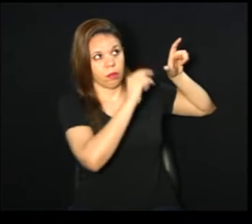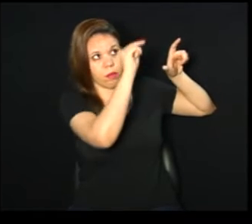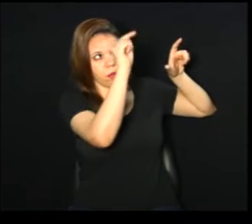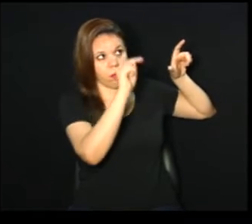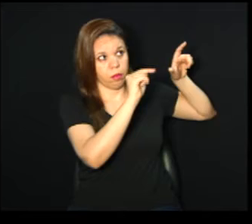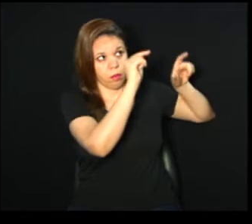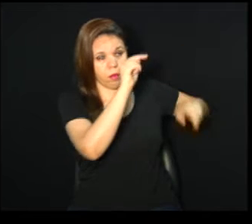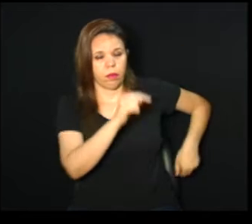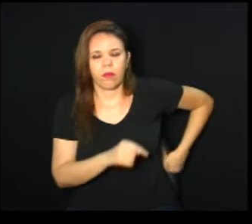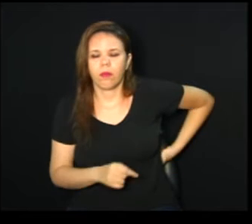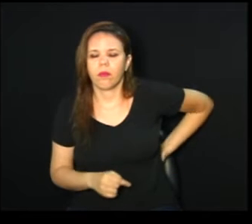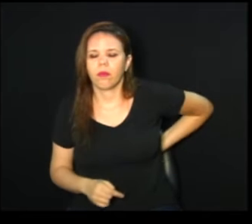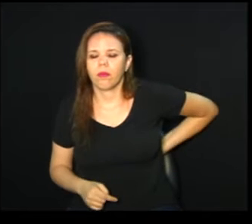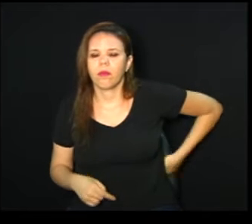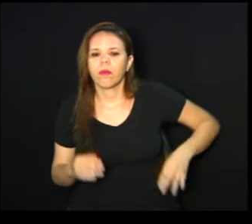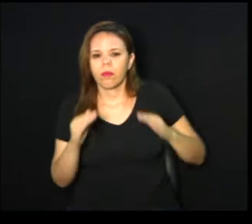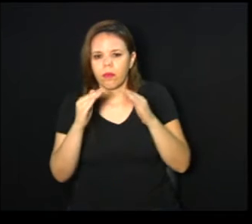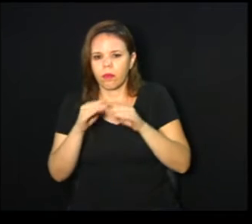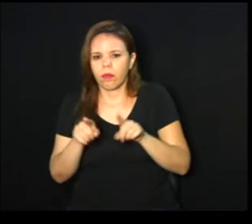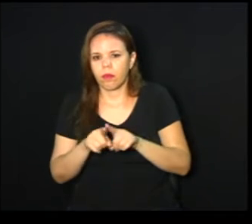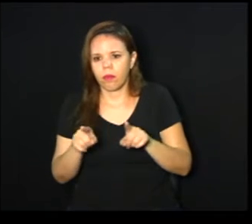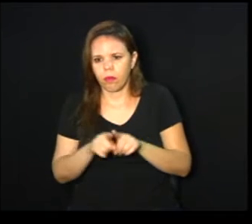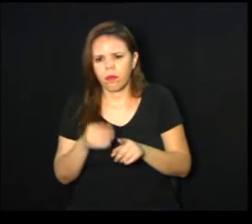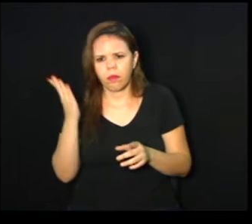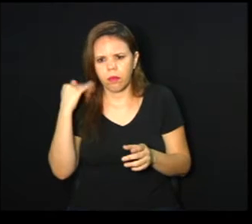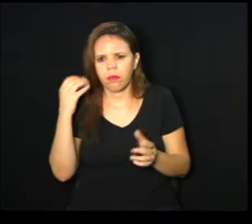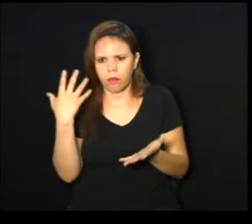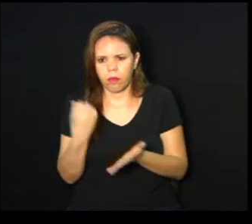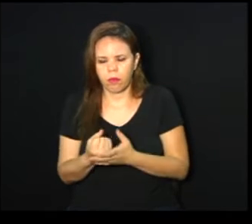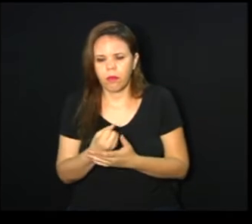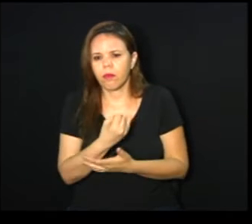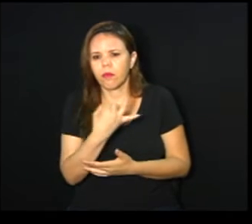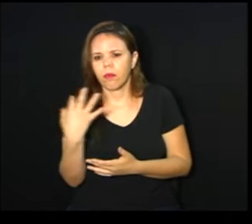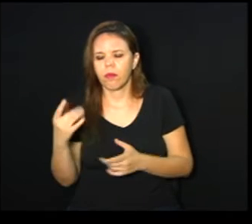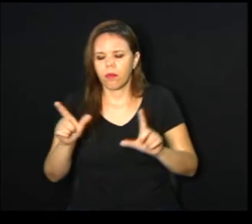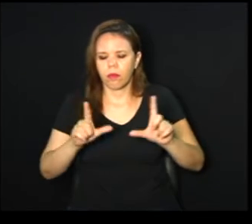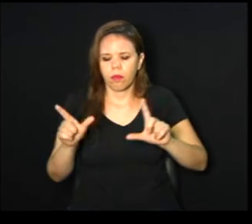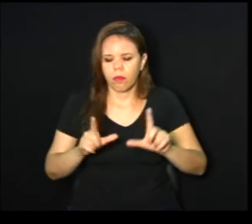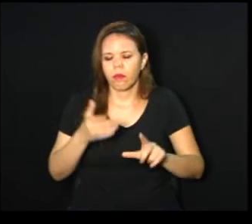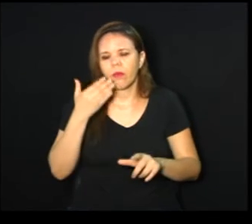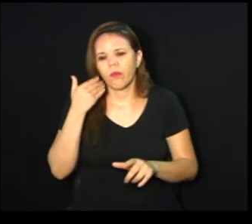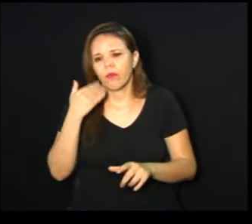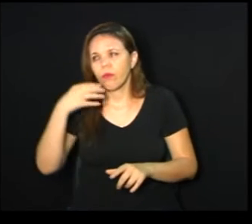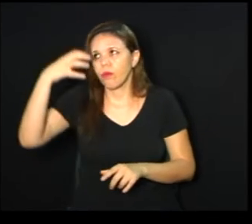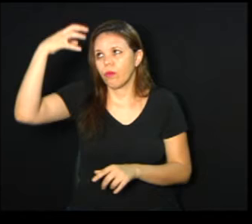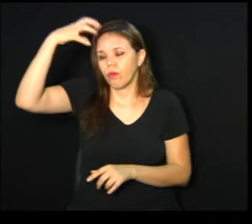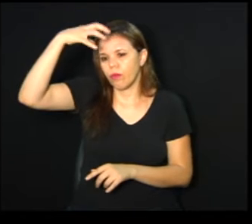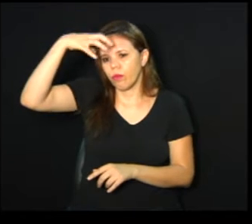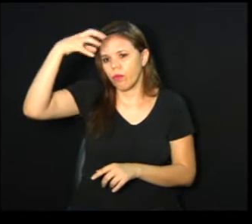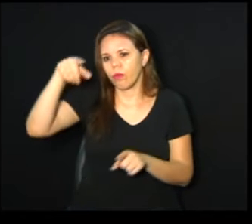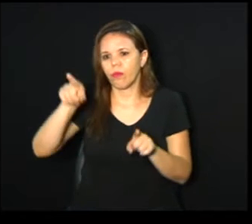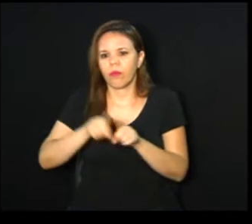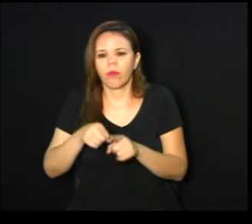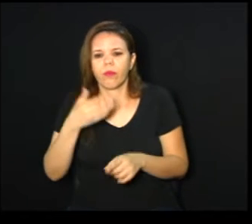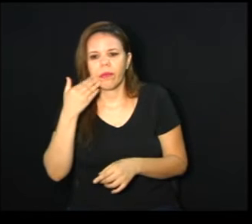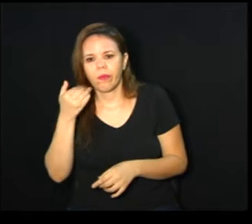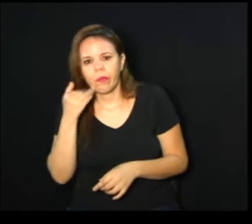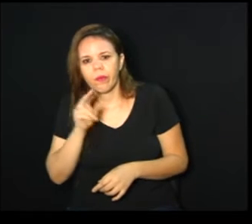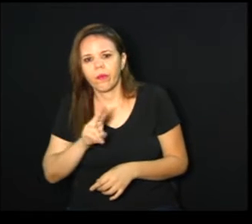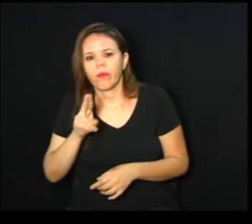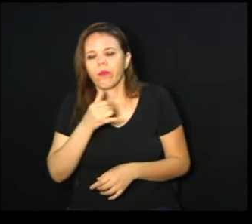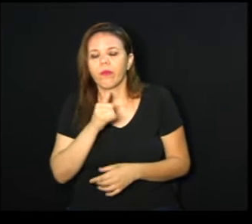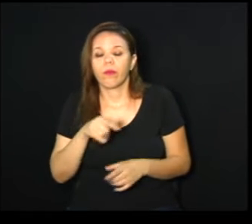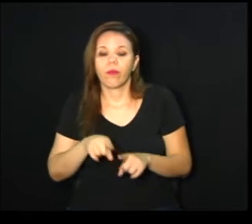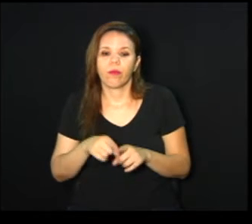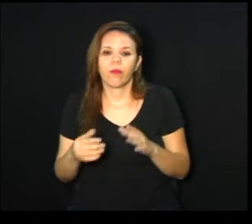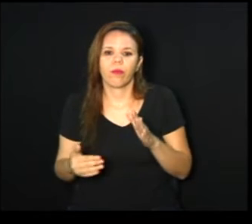seria possível pegar a assinatura elétrica desses equipamentos. Então eu saberia quanto que minha TV consome, meu chuveiro consome e assim por diante. E